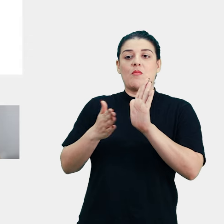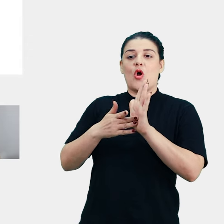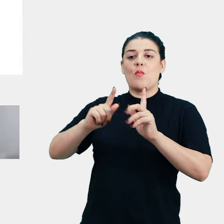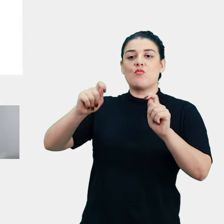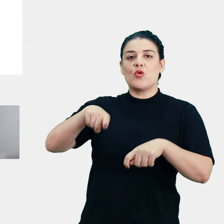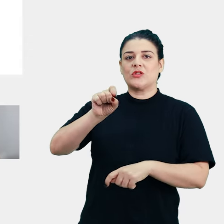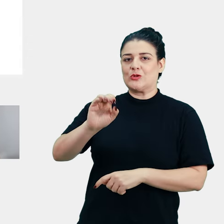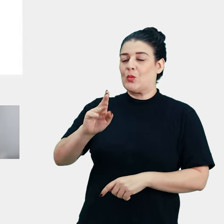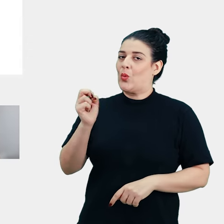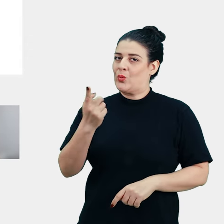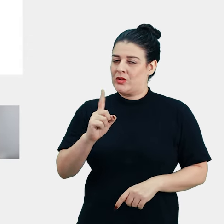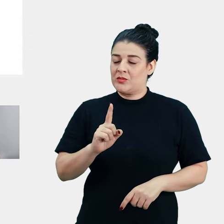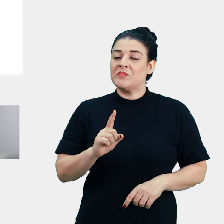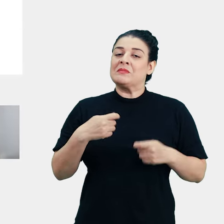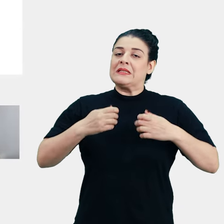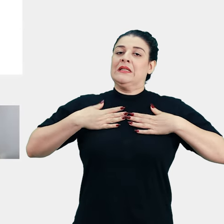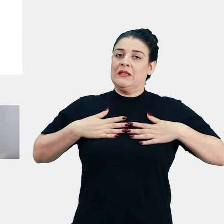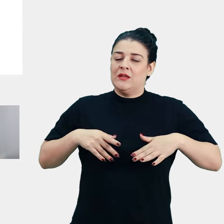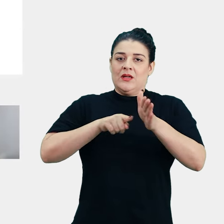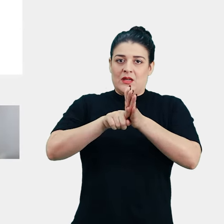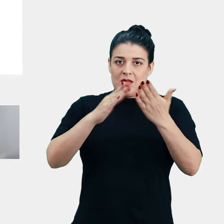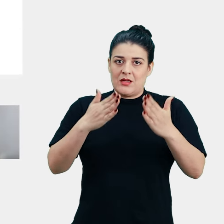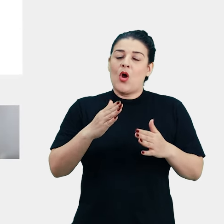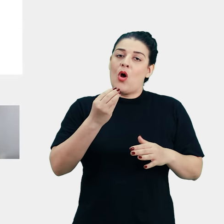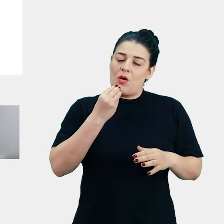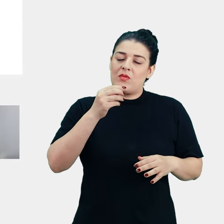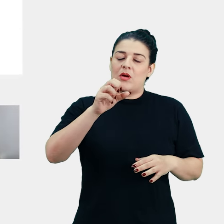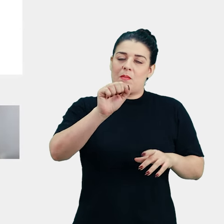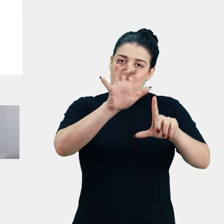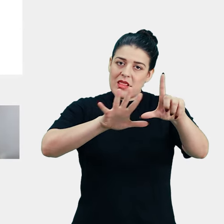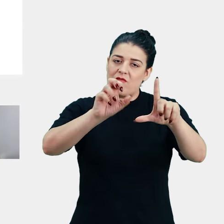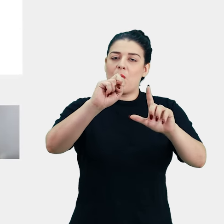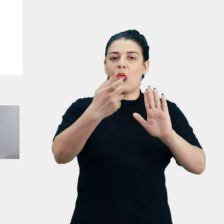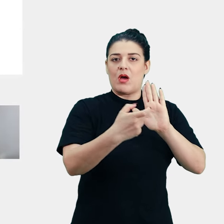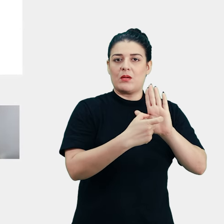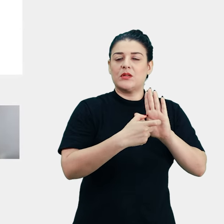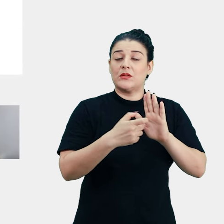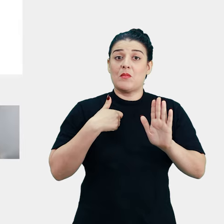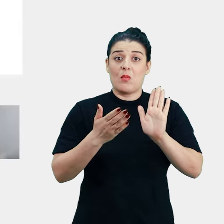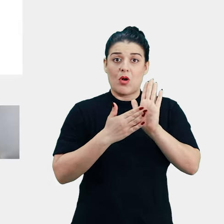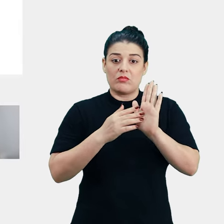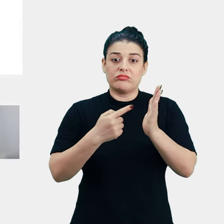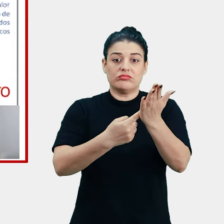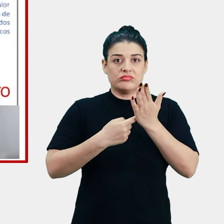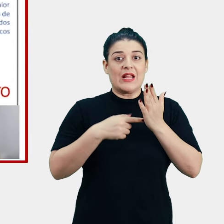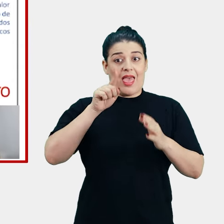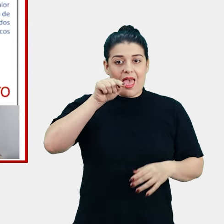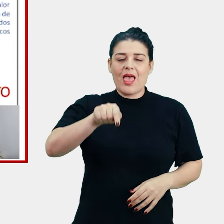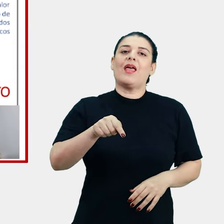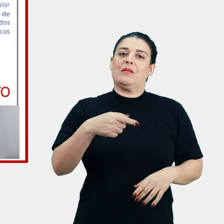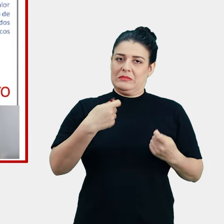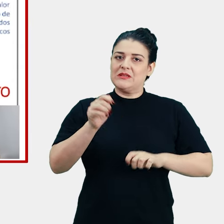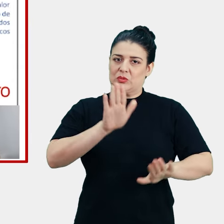possível substância, mesmo que a plataforma ou software tenha te proposto aquela substância X.